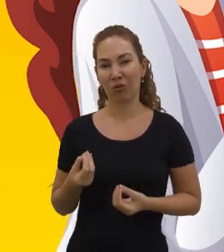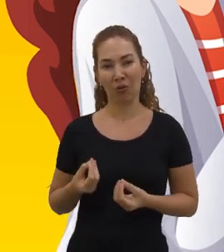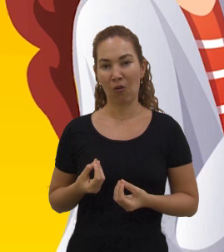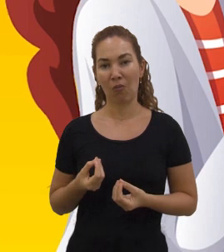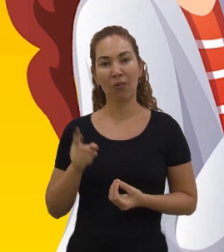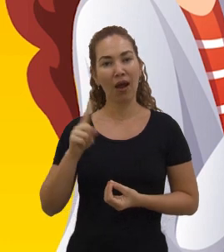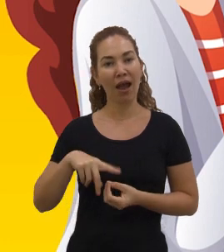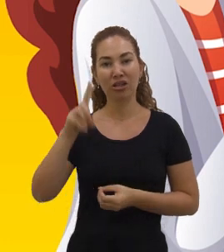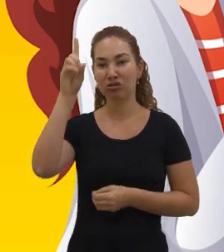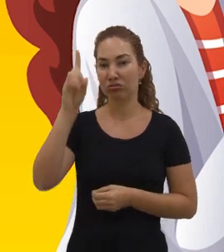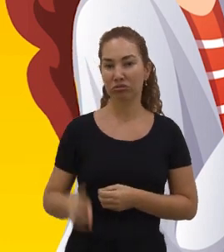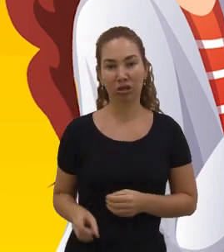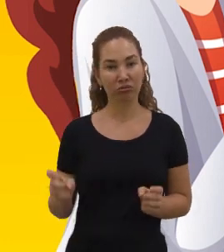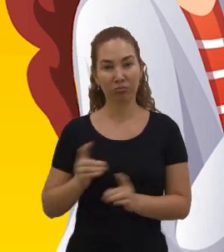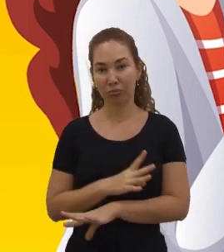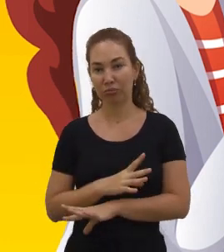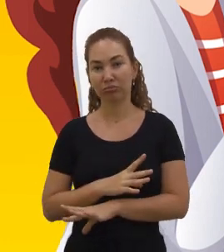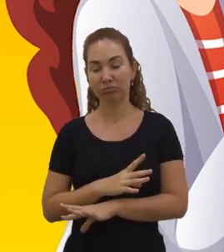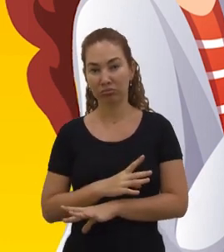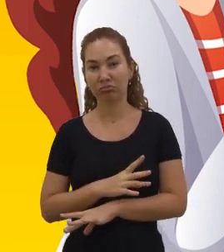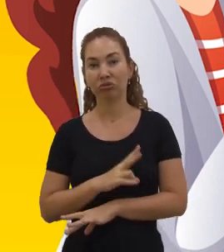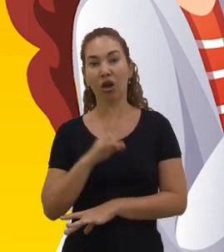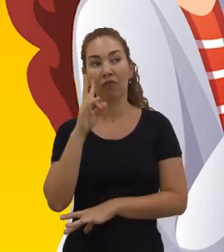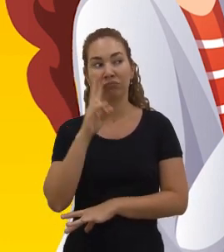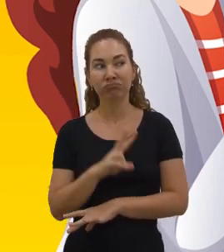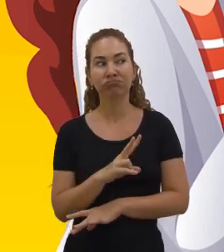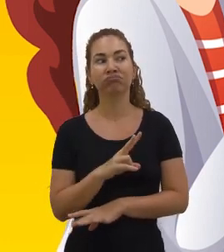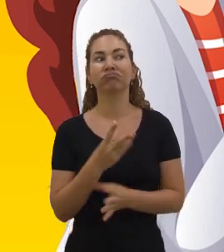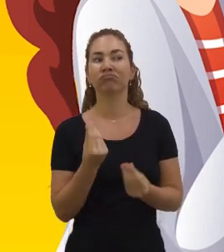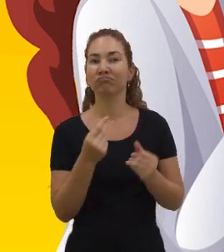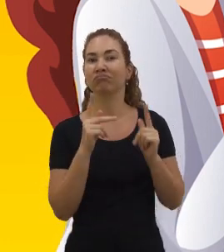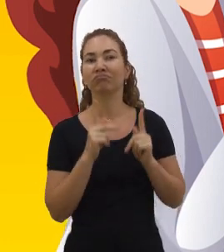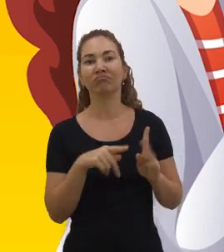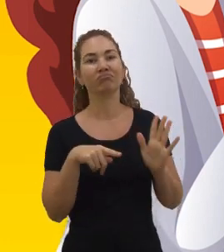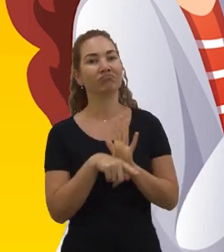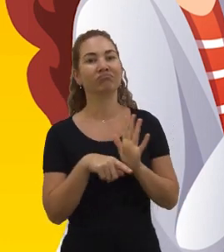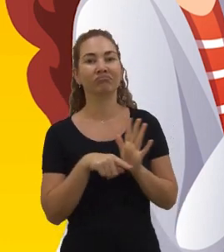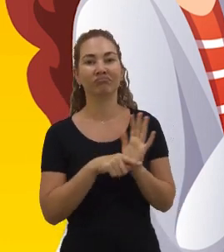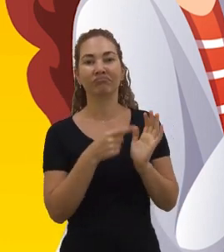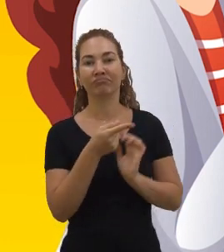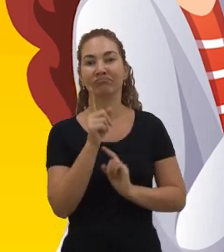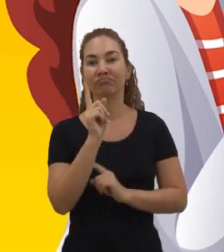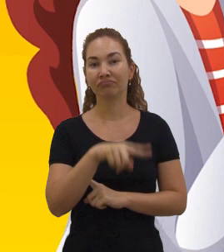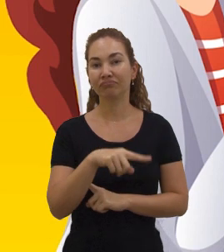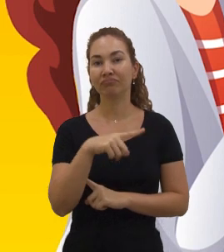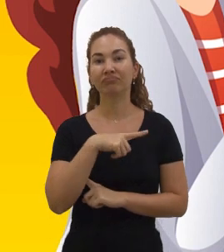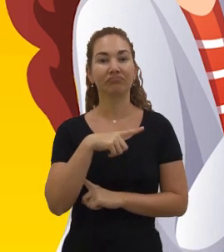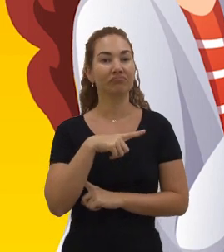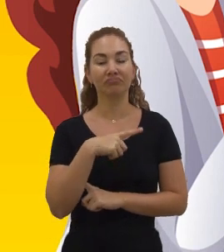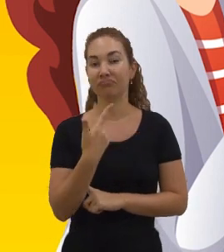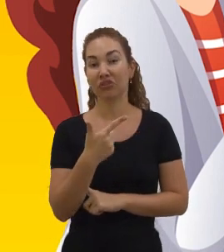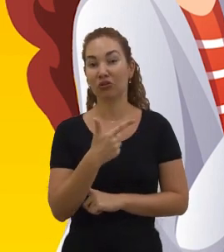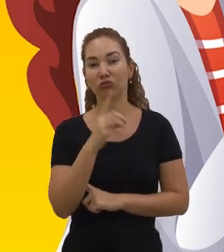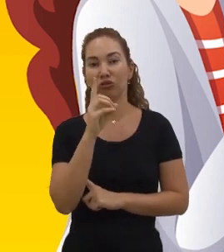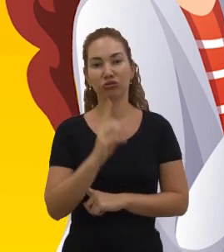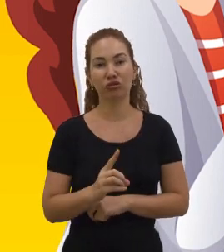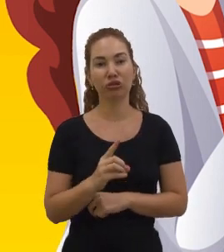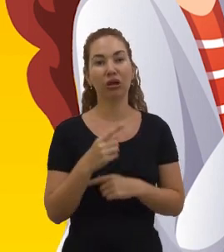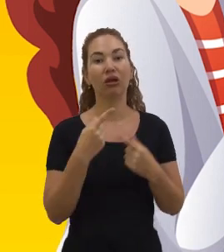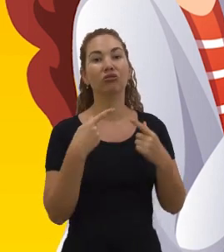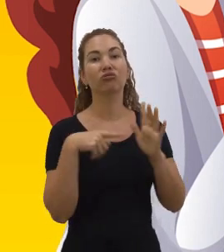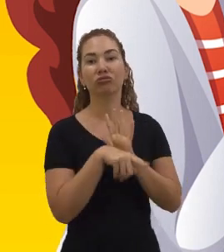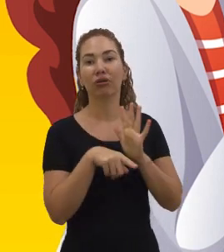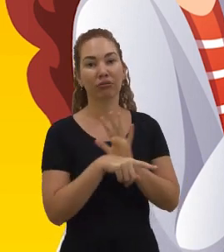por direito, né? Então, eu vejo muitas pessoas questionando isso, mas não é. A gente não tem esse direito de questionar isso,